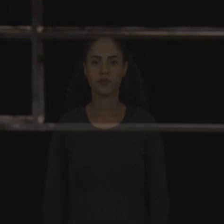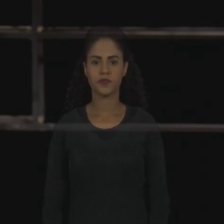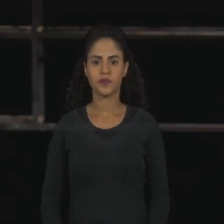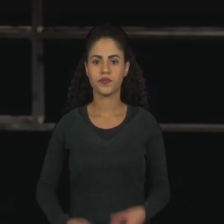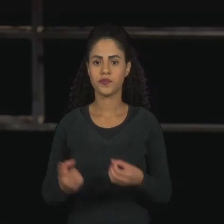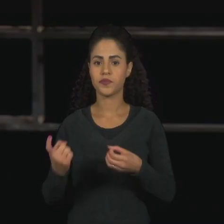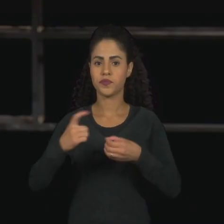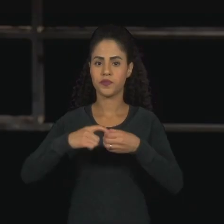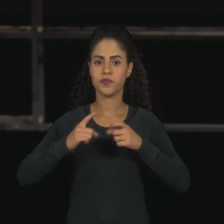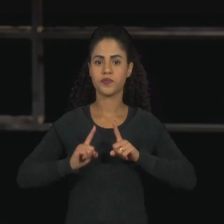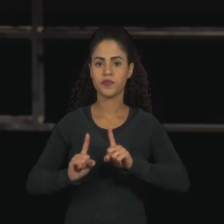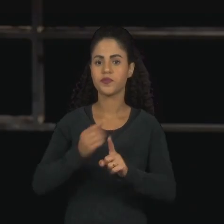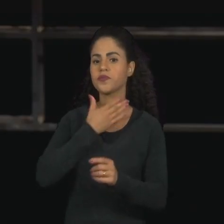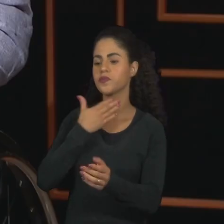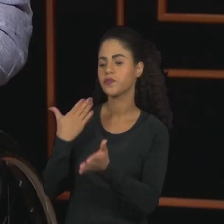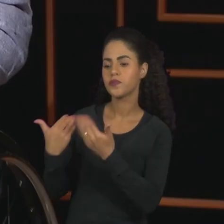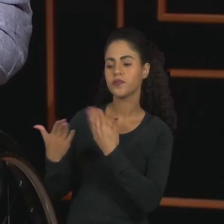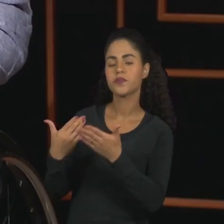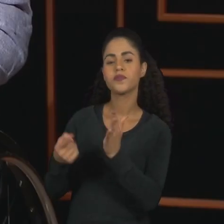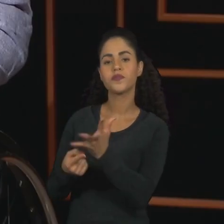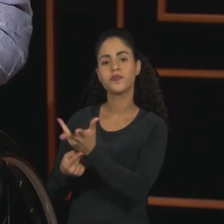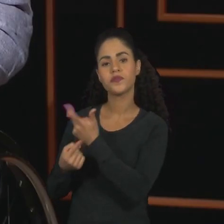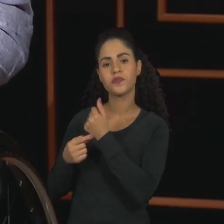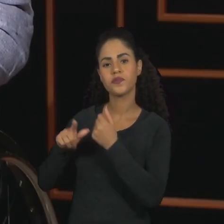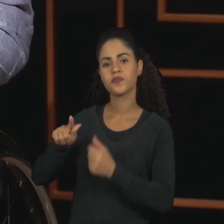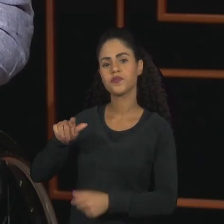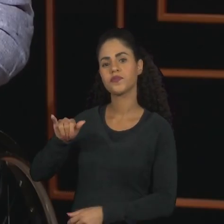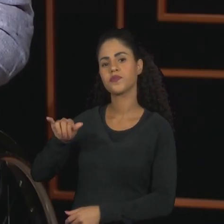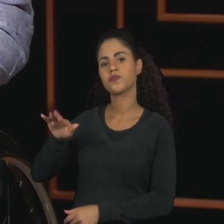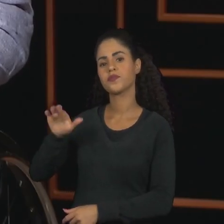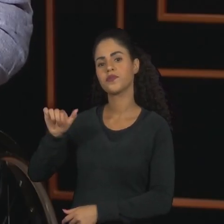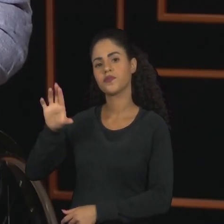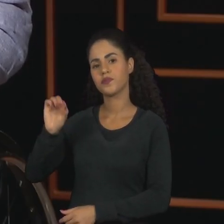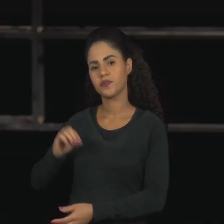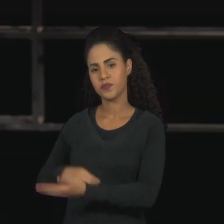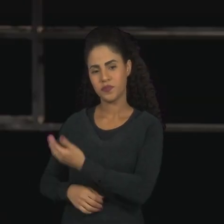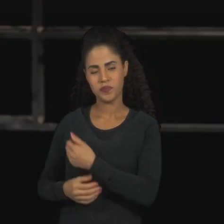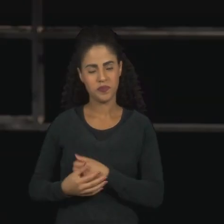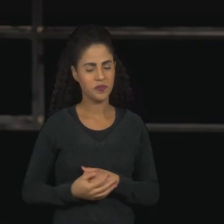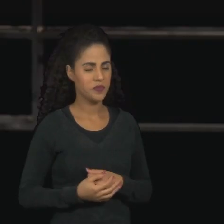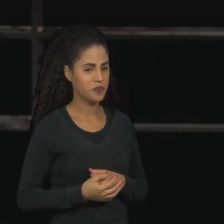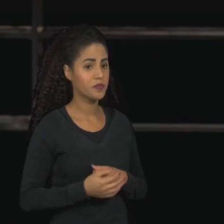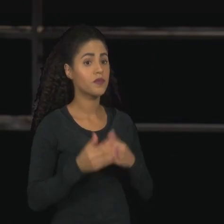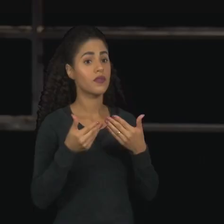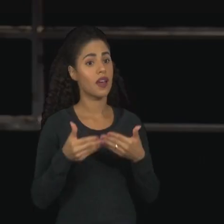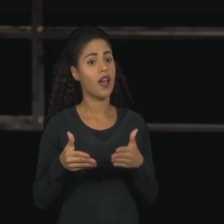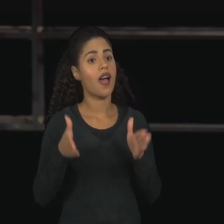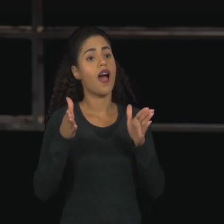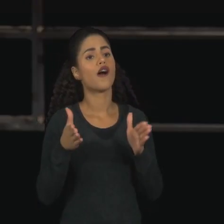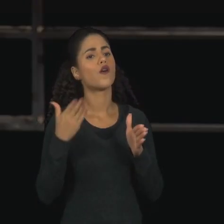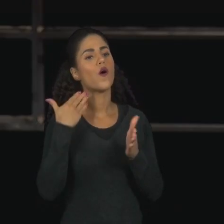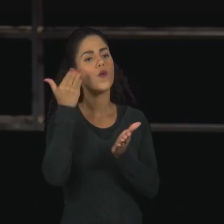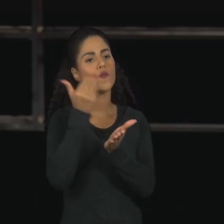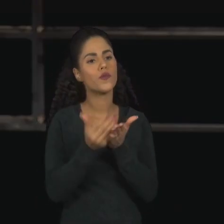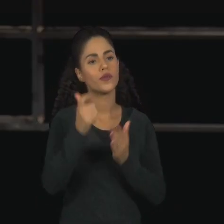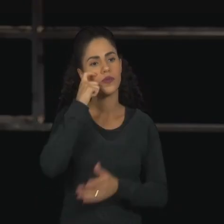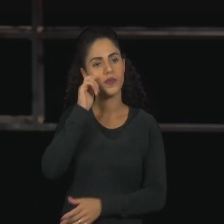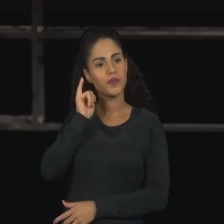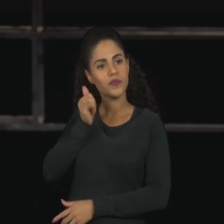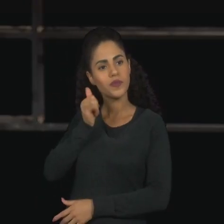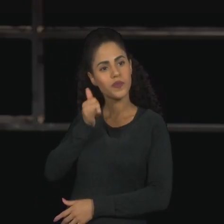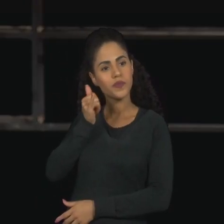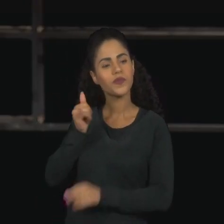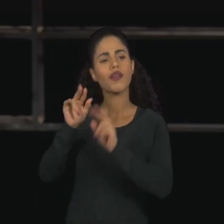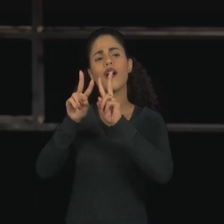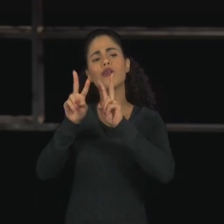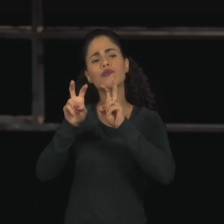Estamos de volta para a nossa conversa com o artista plástico Gilberto Salvador. A gente já vai abrir esse bloco com uma mensagem de alguém que